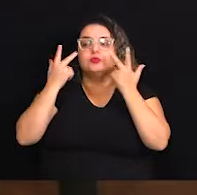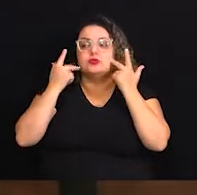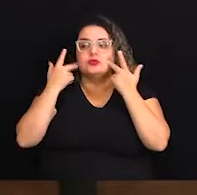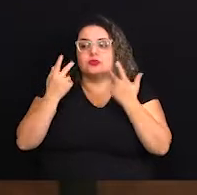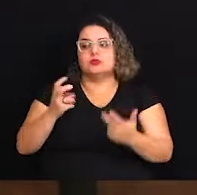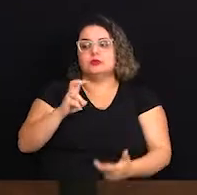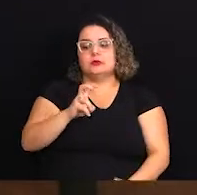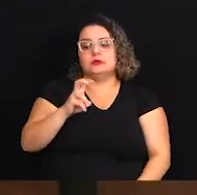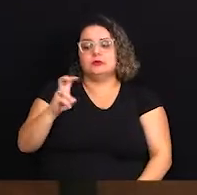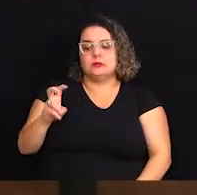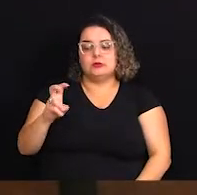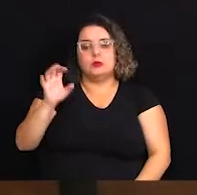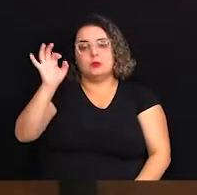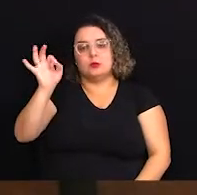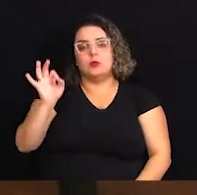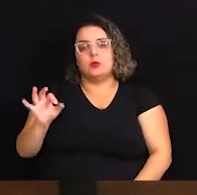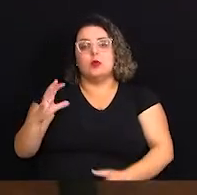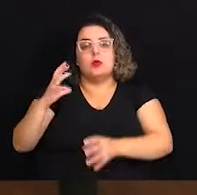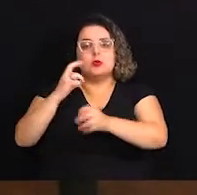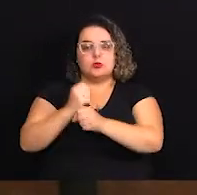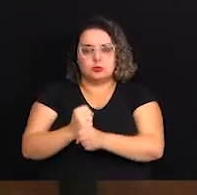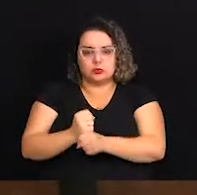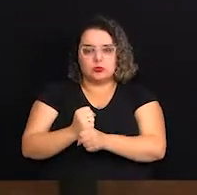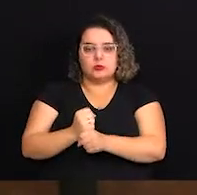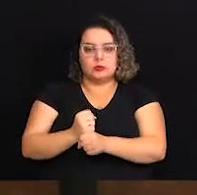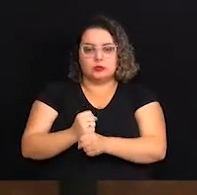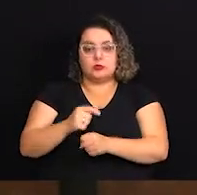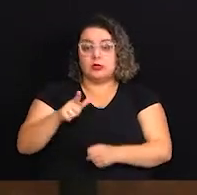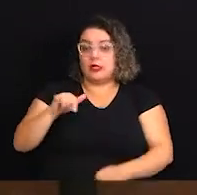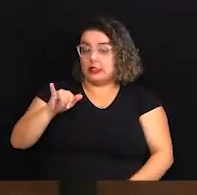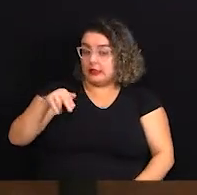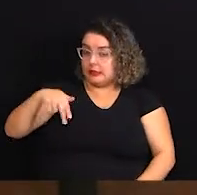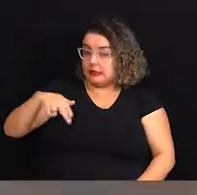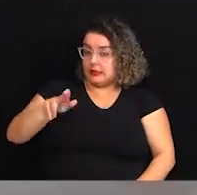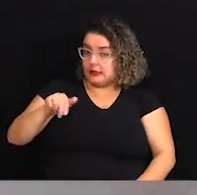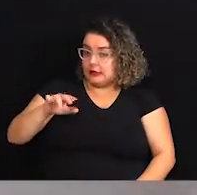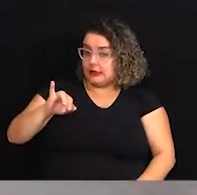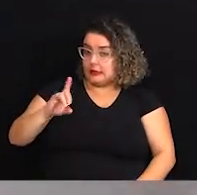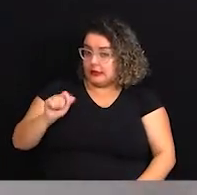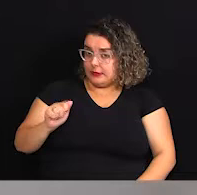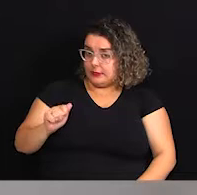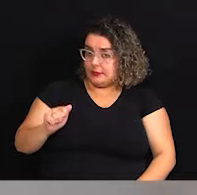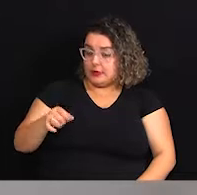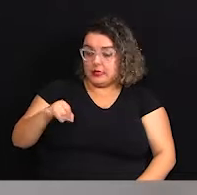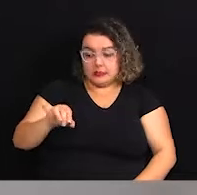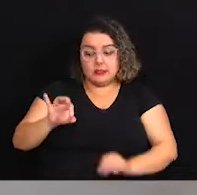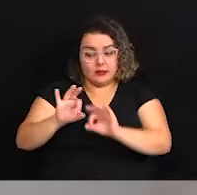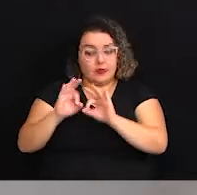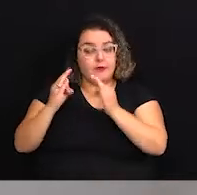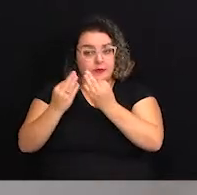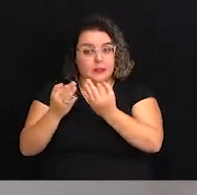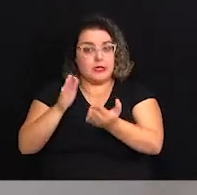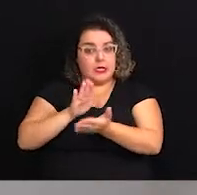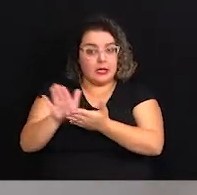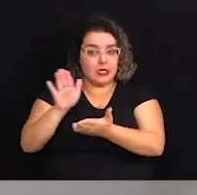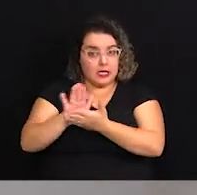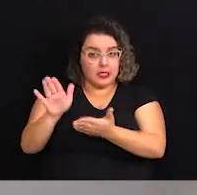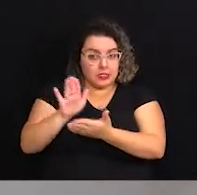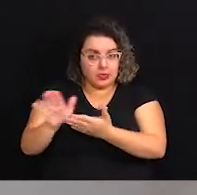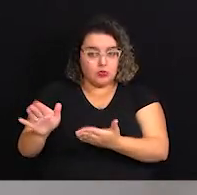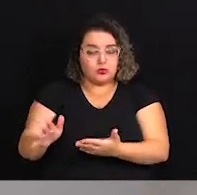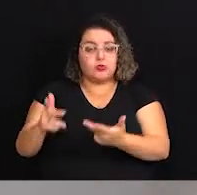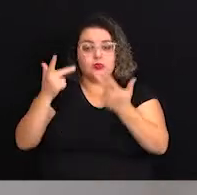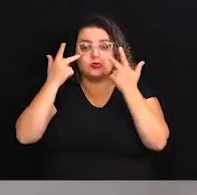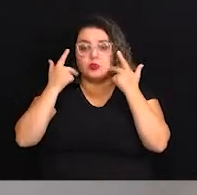aproximadamente 55% do total da receita líquida. Se a família tiver gastos em